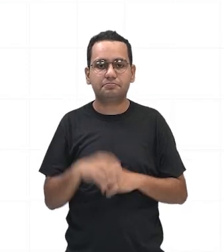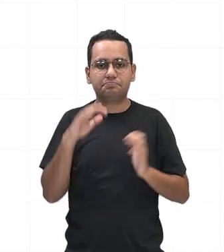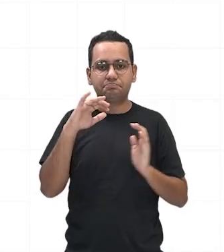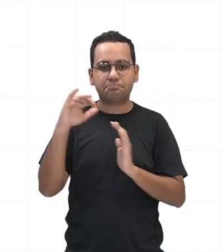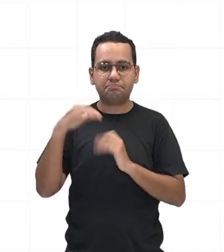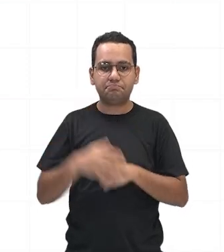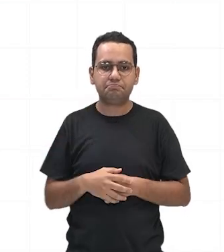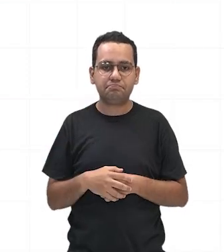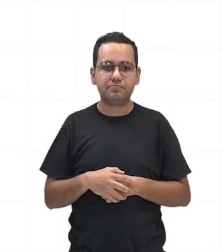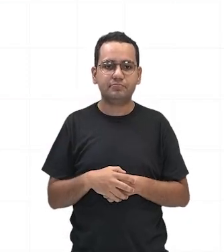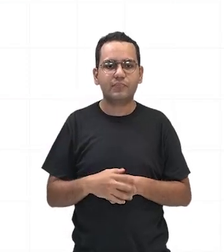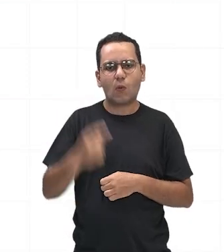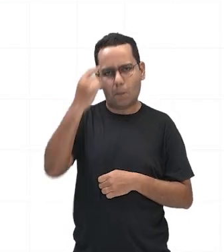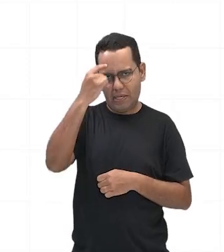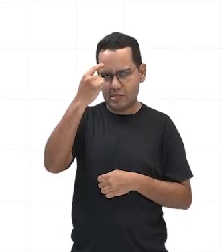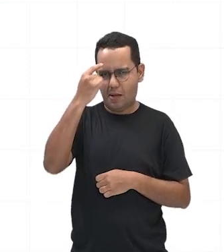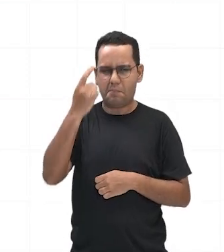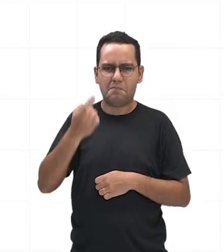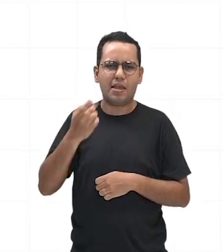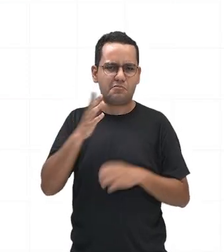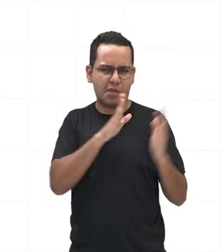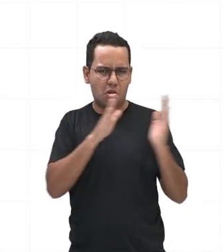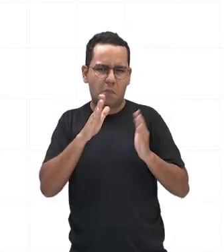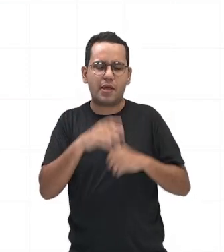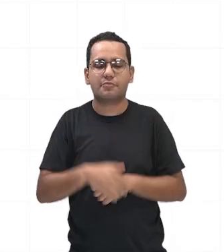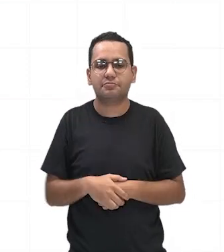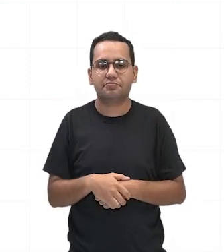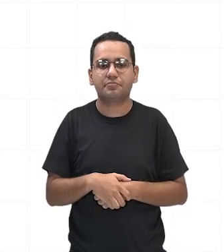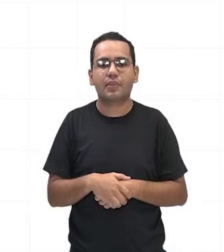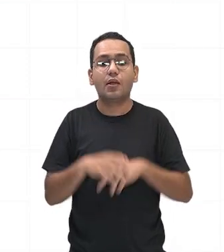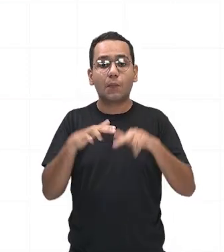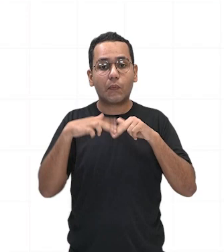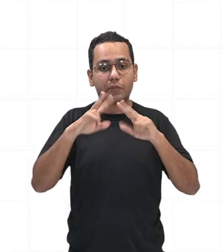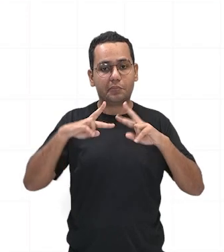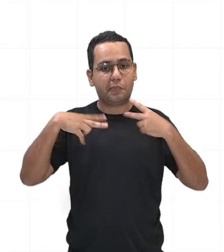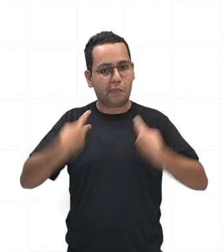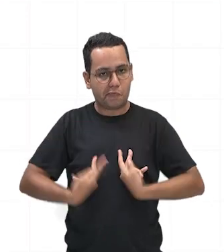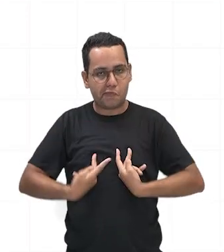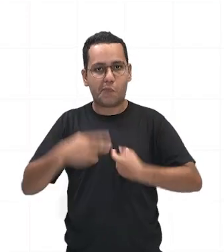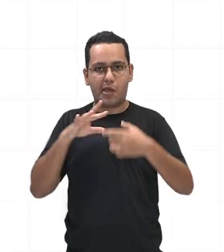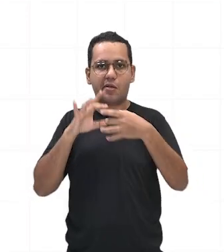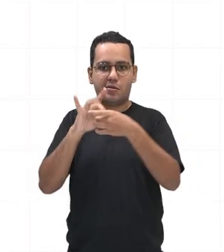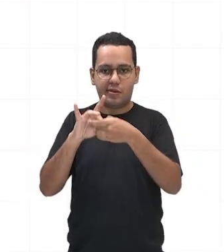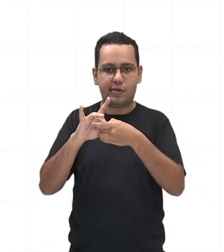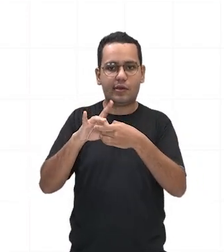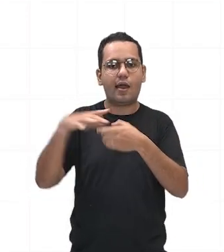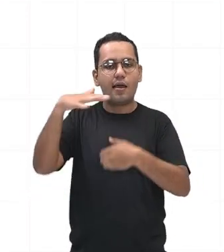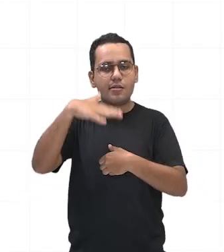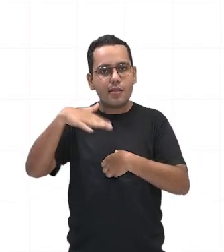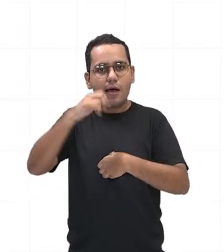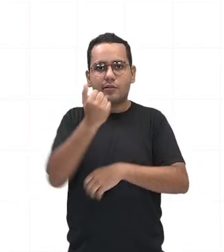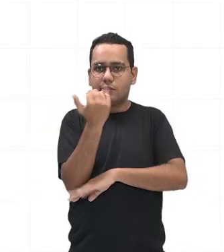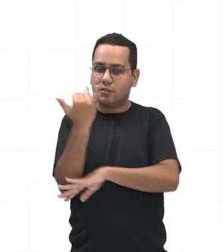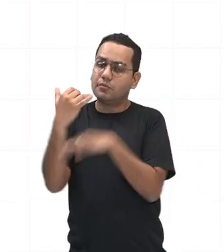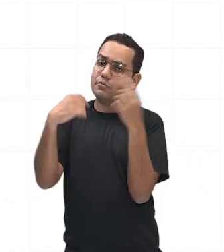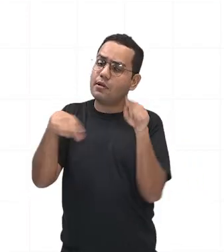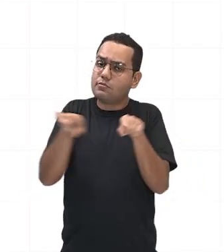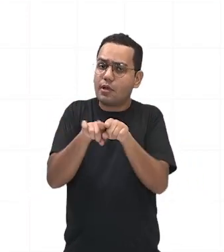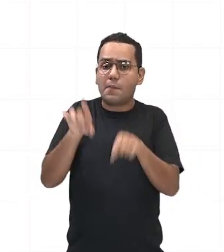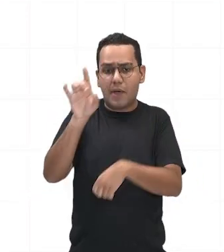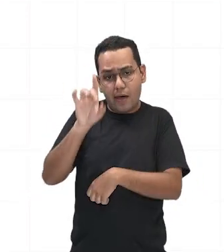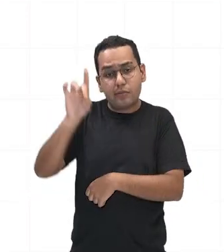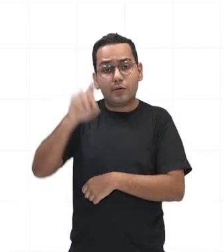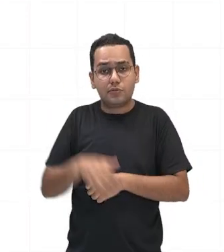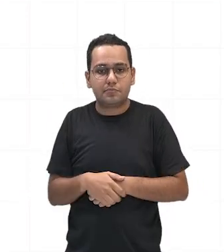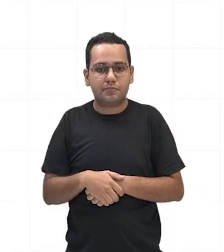mentalidades medieval, o homem como elemento da natureza e de Deus, seríamos, então, uma réplica em ponto menor. Sua